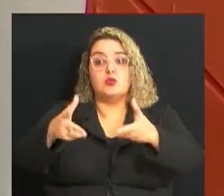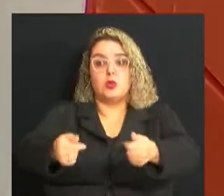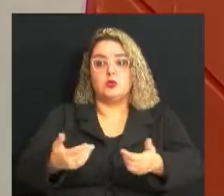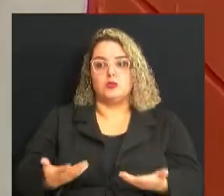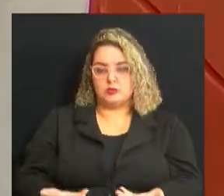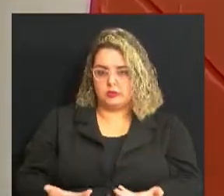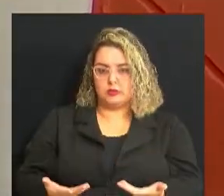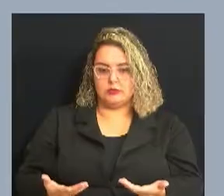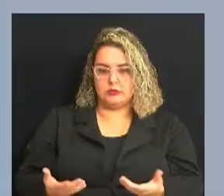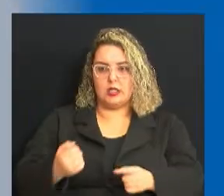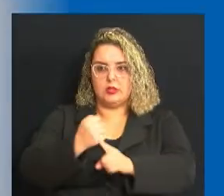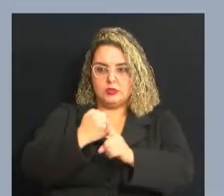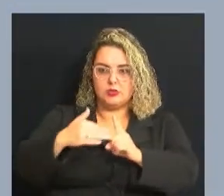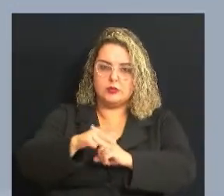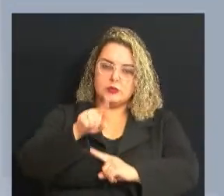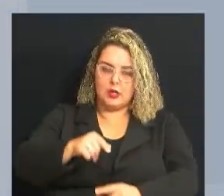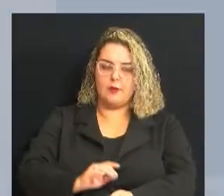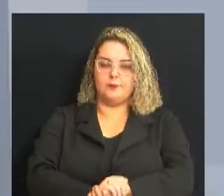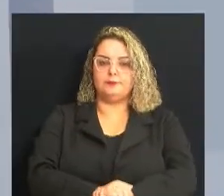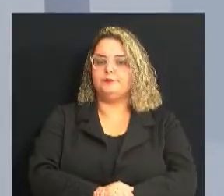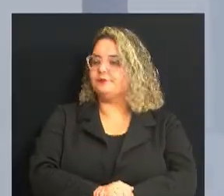é isso que está em jogo.